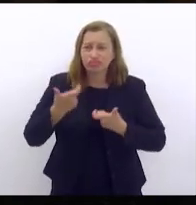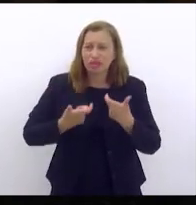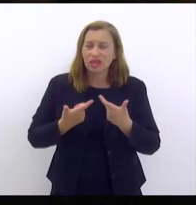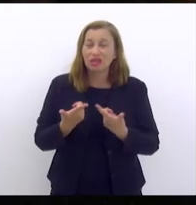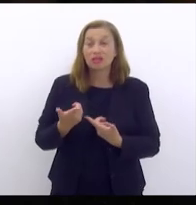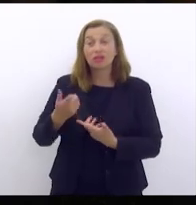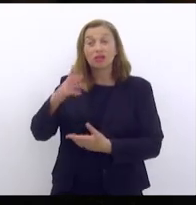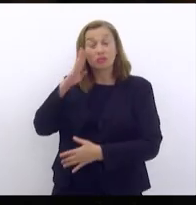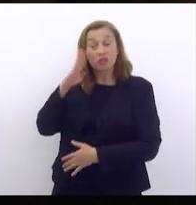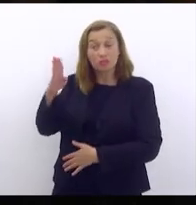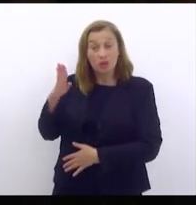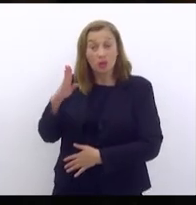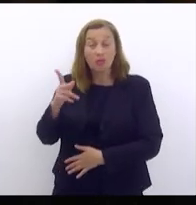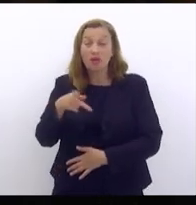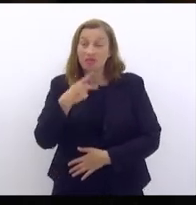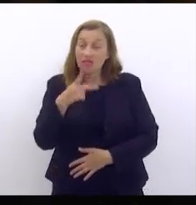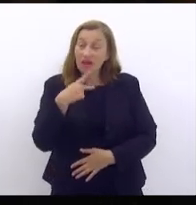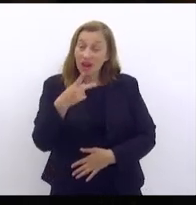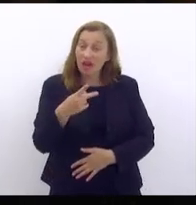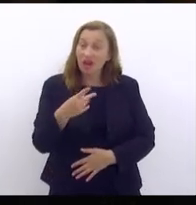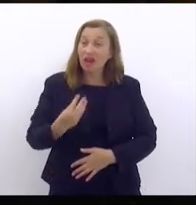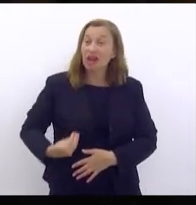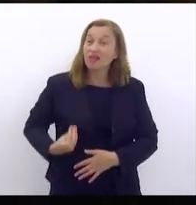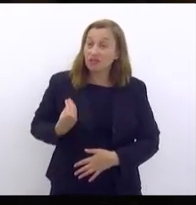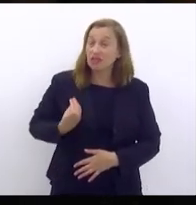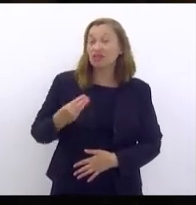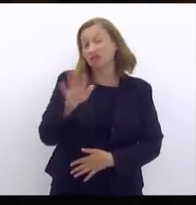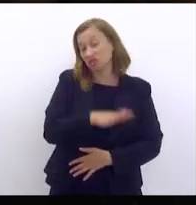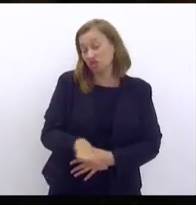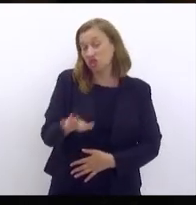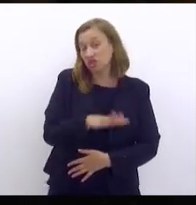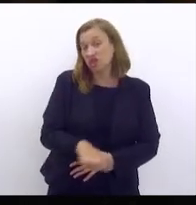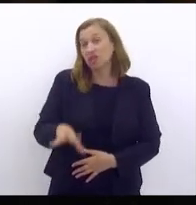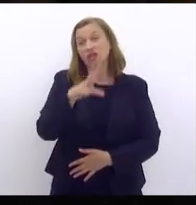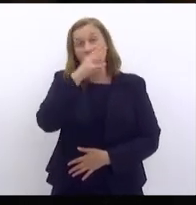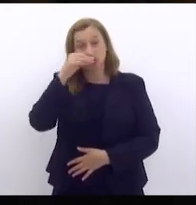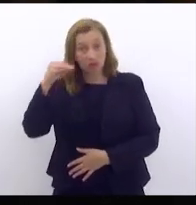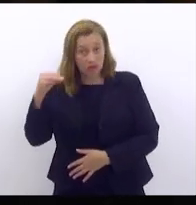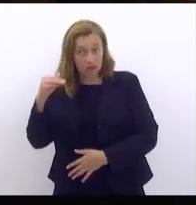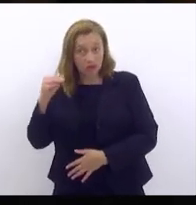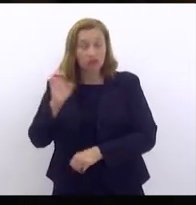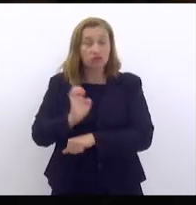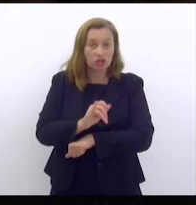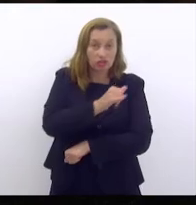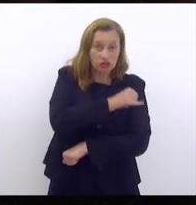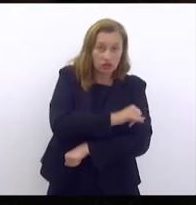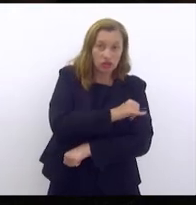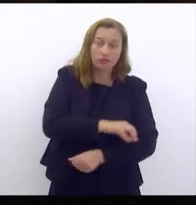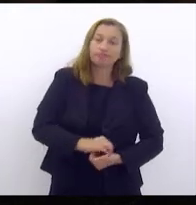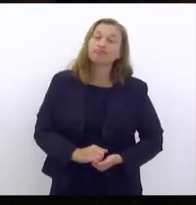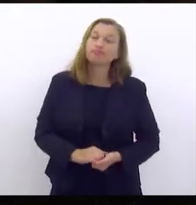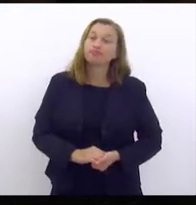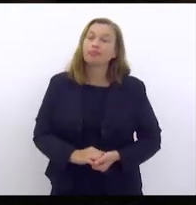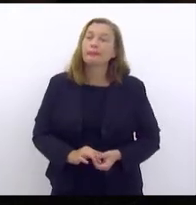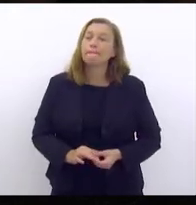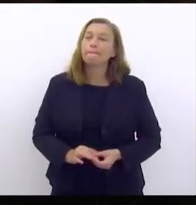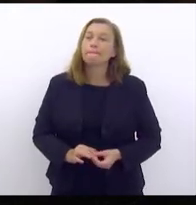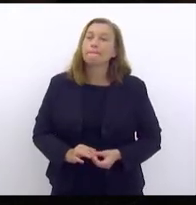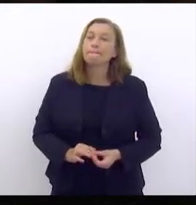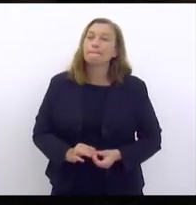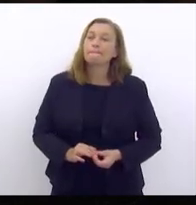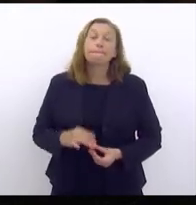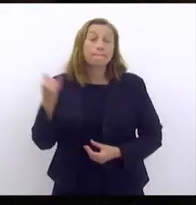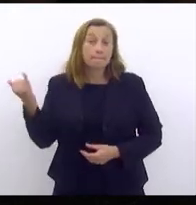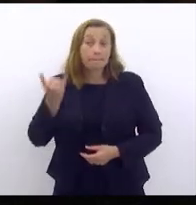para respaldarmos a vida das nossas crianças e adolescentes no âmbito do Estado do Rio de Janeiro. E aí é